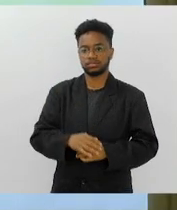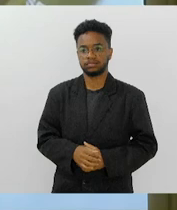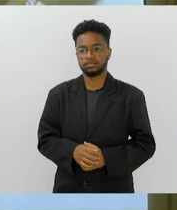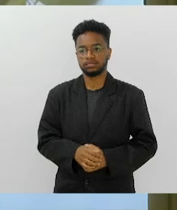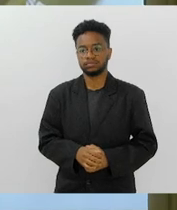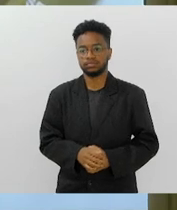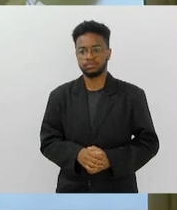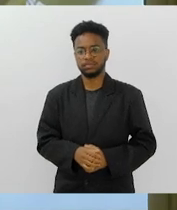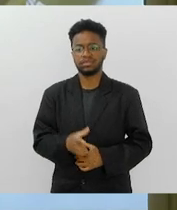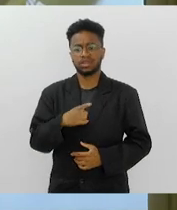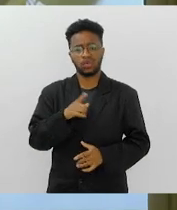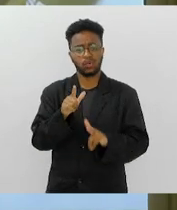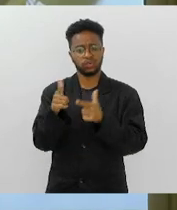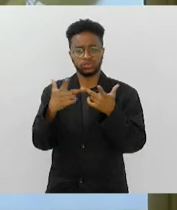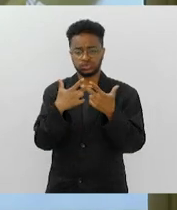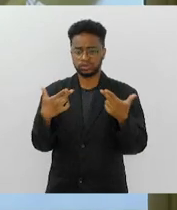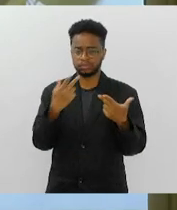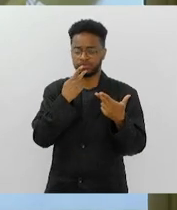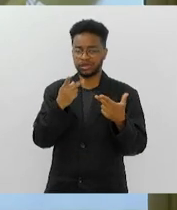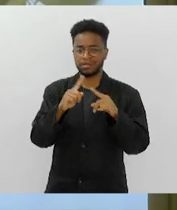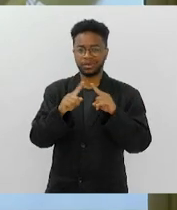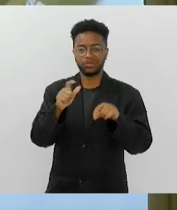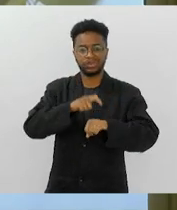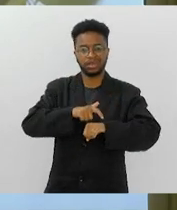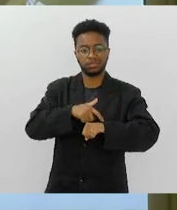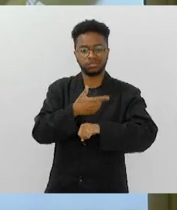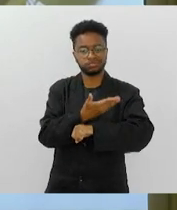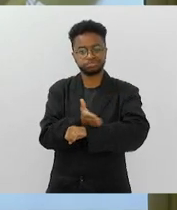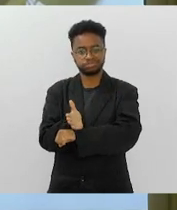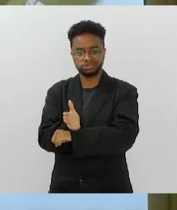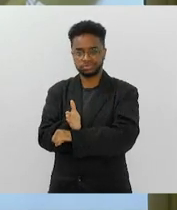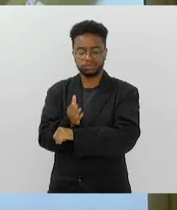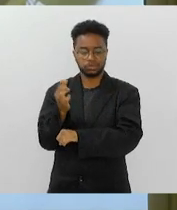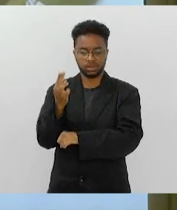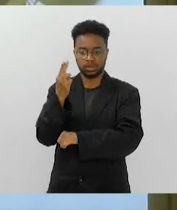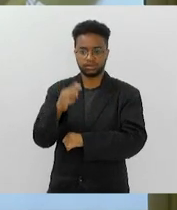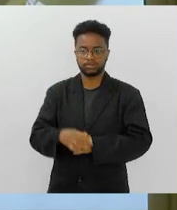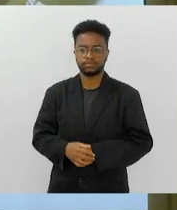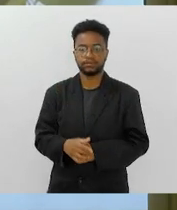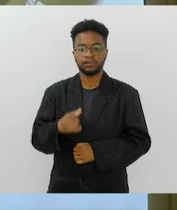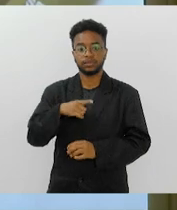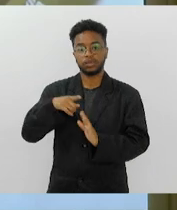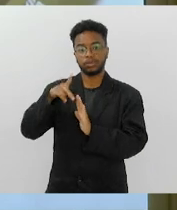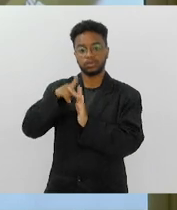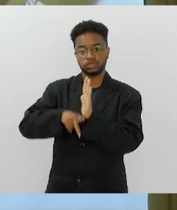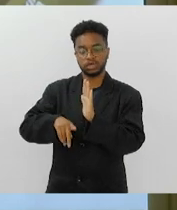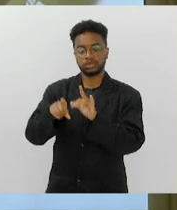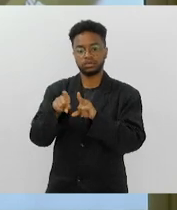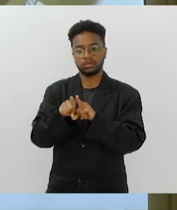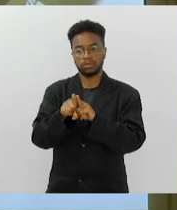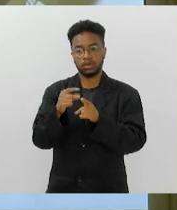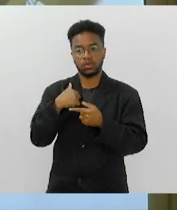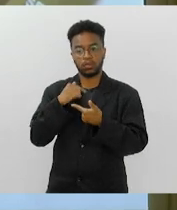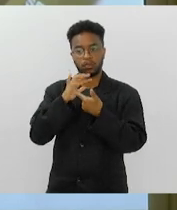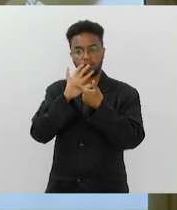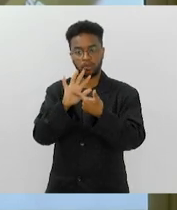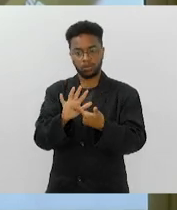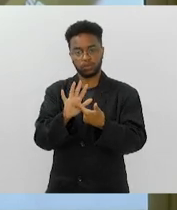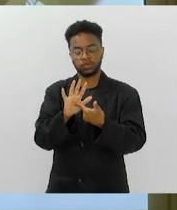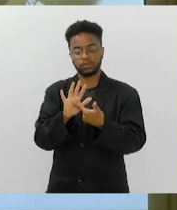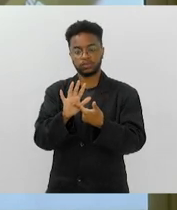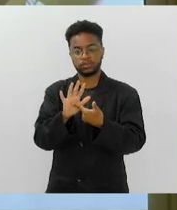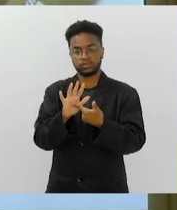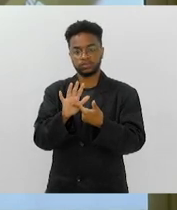coisa para falar, mas como o tempo está passando... E esse aqui é um projeto que eu trago assim, no meu coração, é o Juntos